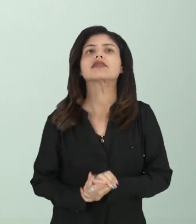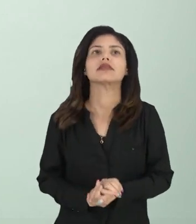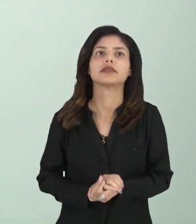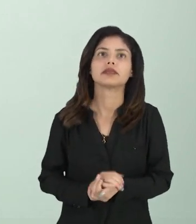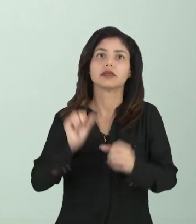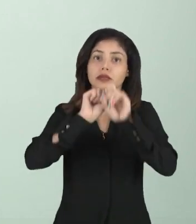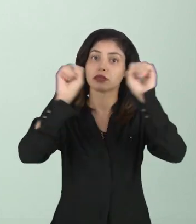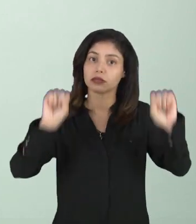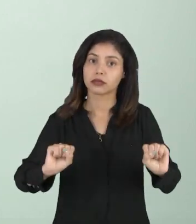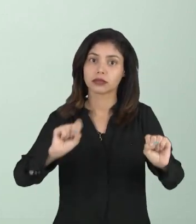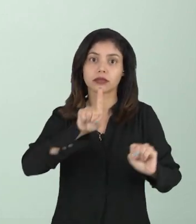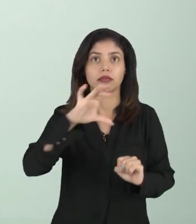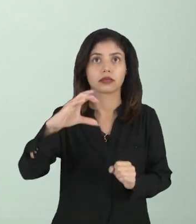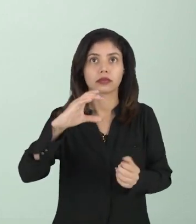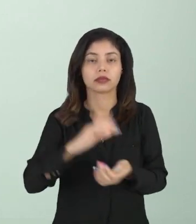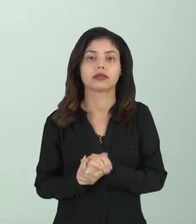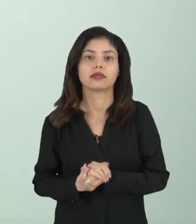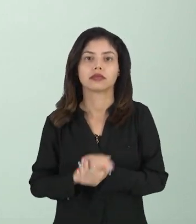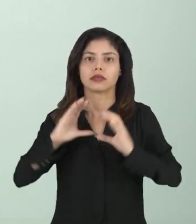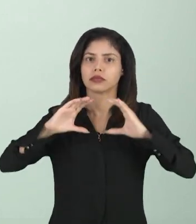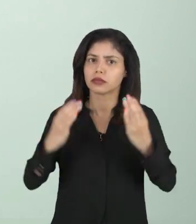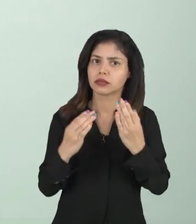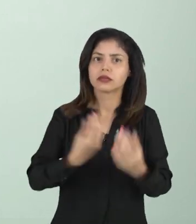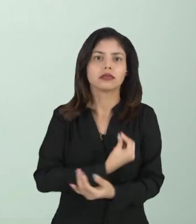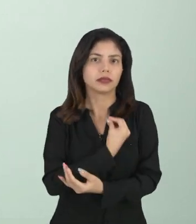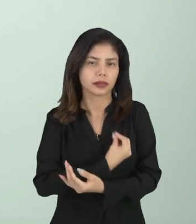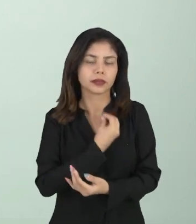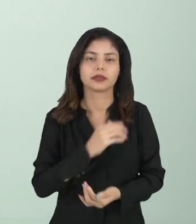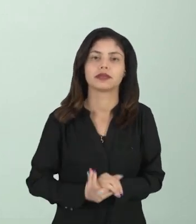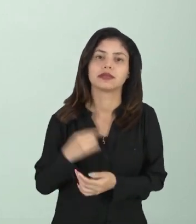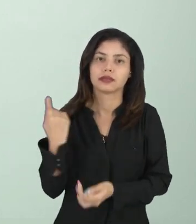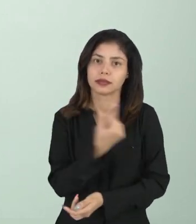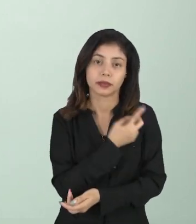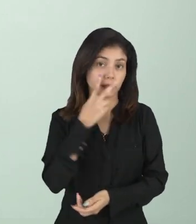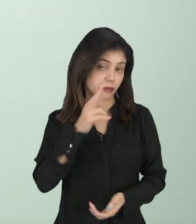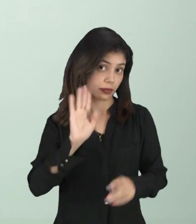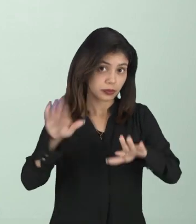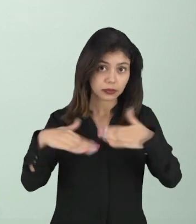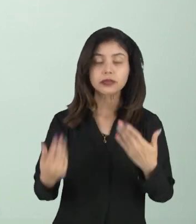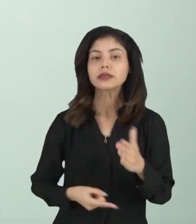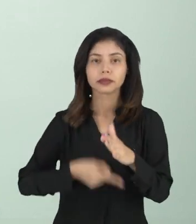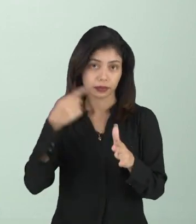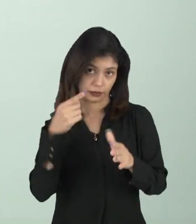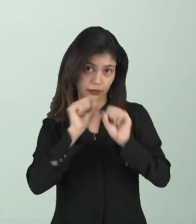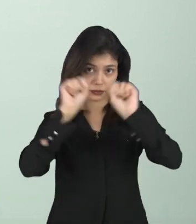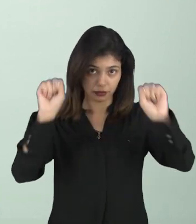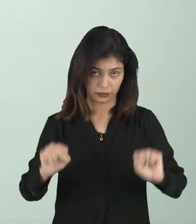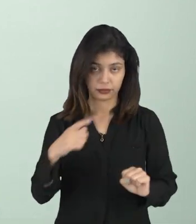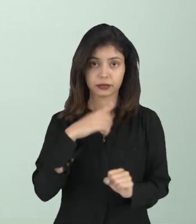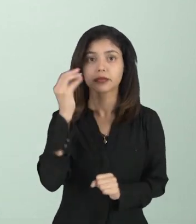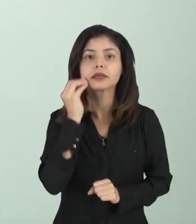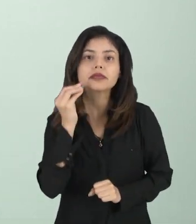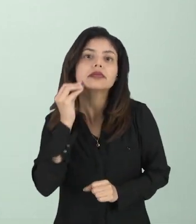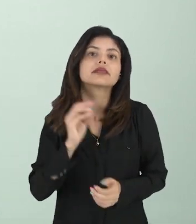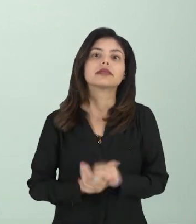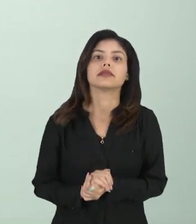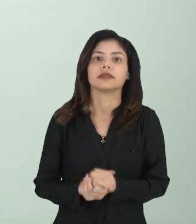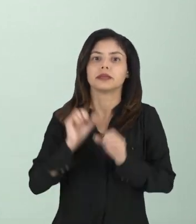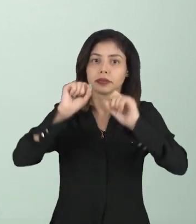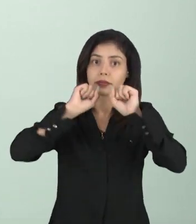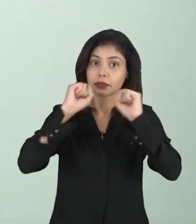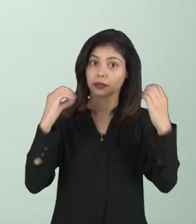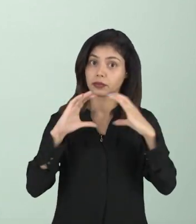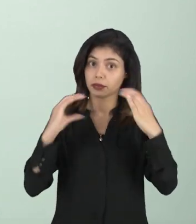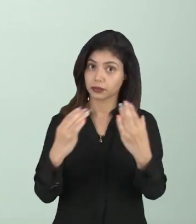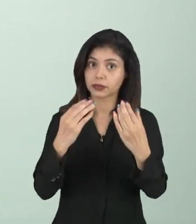os sistemas de classificação dos seres vivos, tá? Nós vamos ver aqui quais foram os primeiros sistemas que tentaram classificar os seres